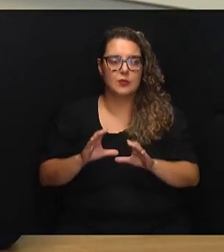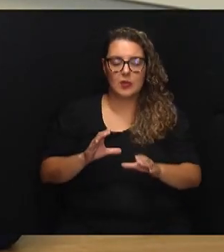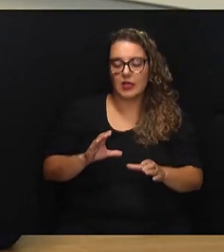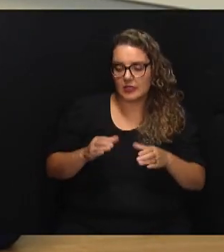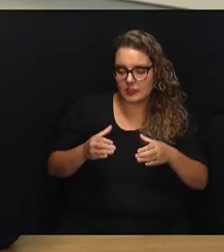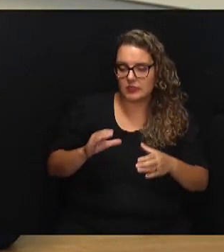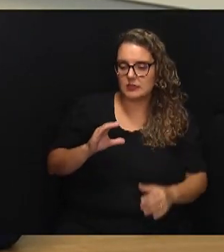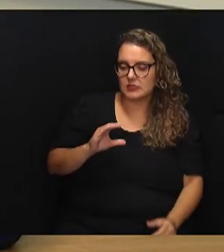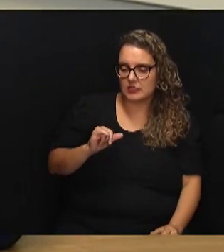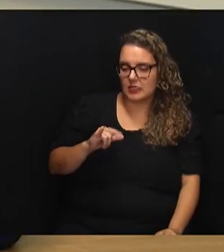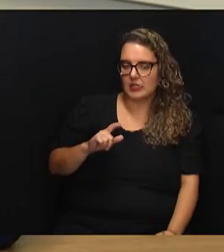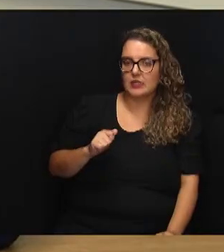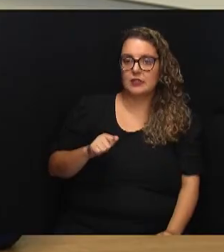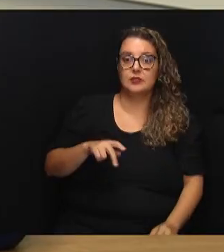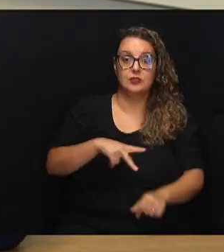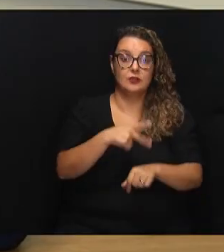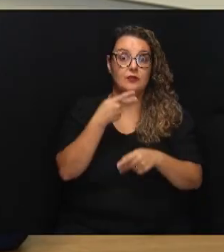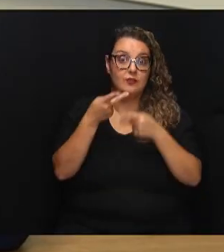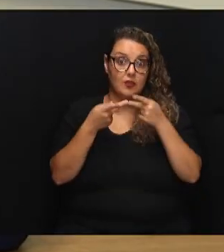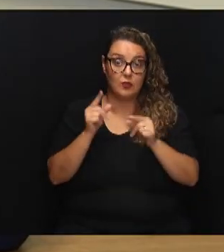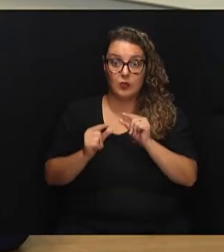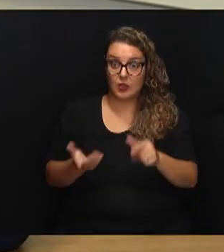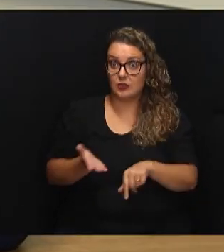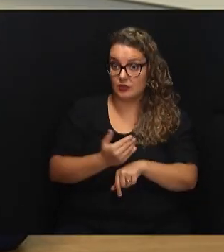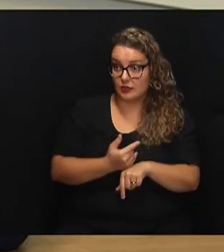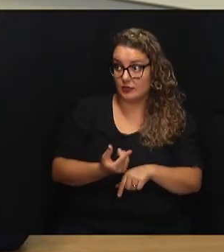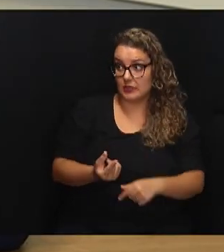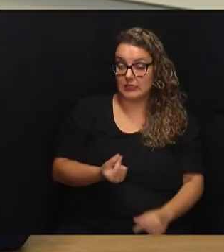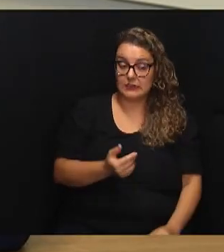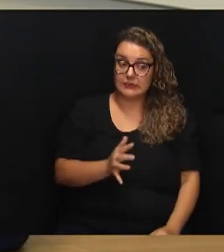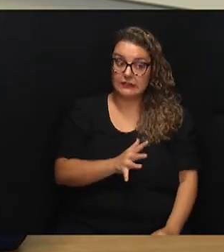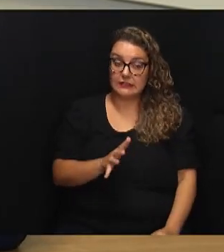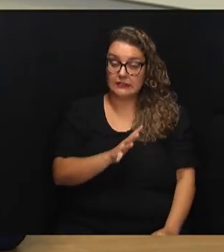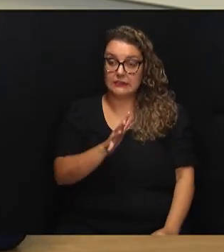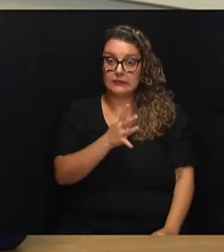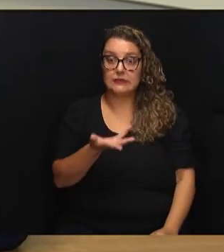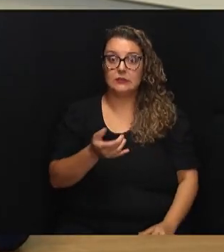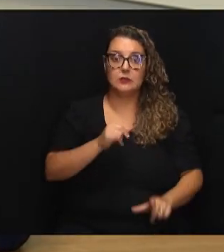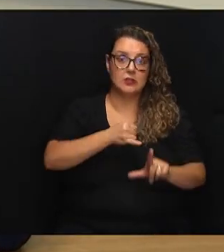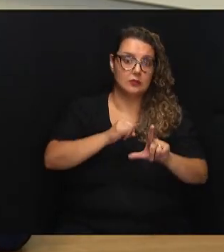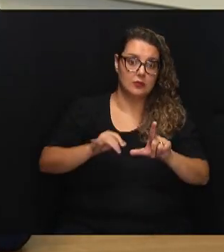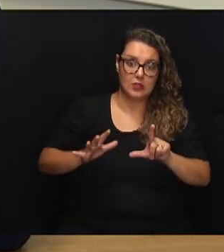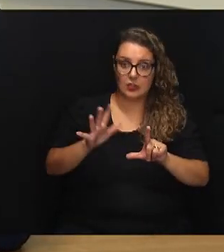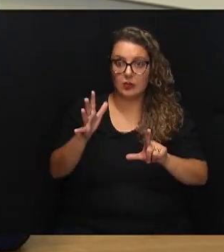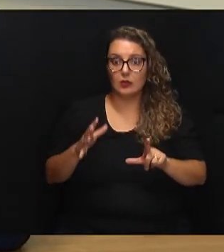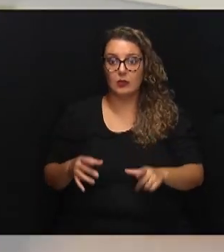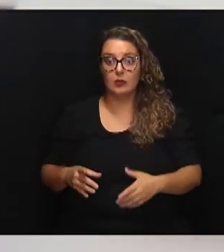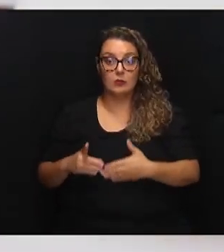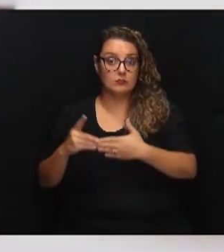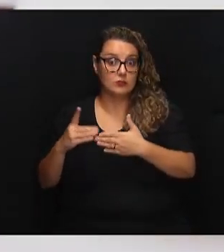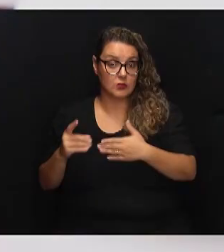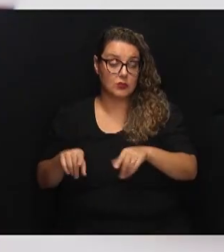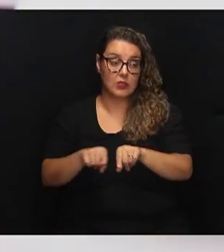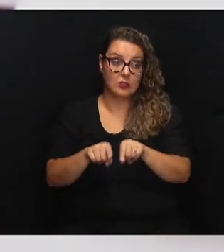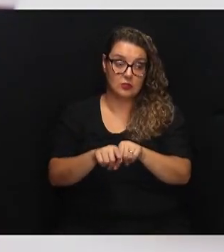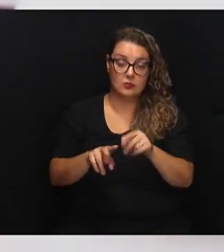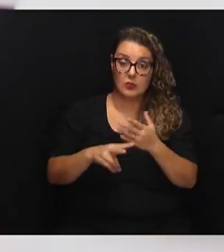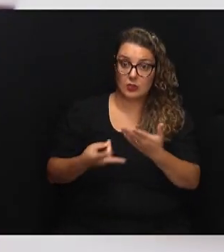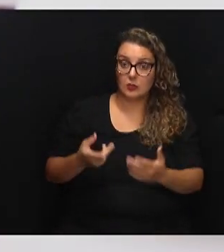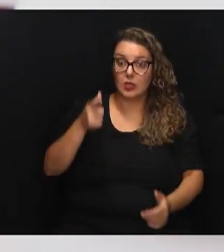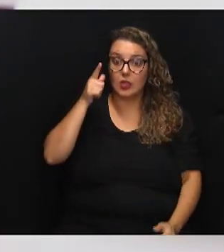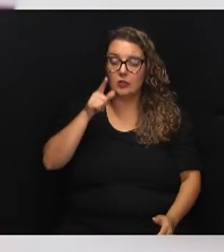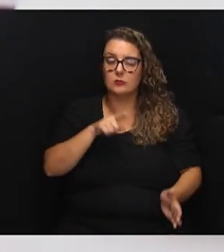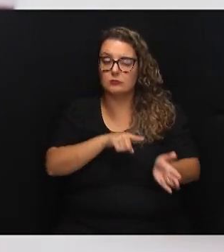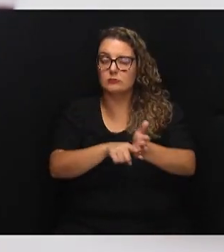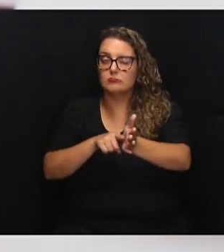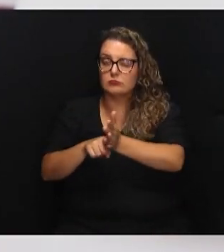a gente comentou um pouquinho aqui antes que os preços estão subindo, né? Por conta da inflação, um pouco por conta de dólar. Então, eu consegui pesquisar